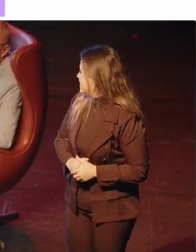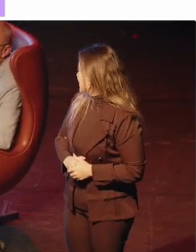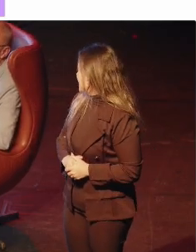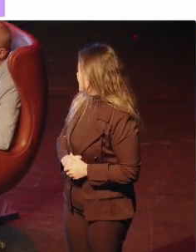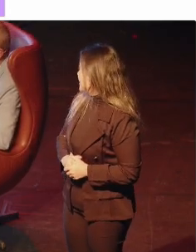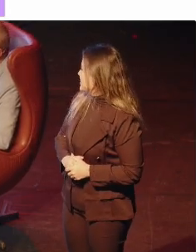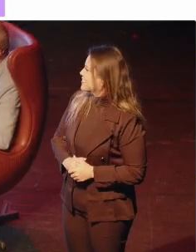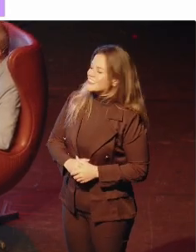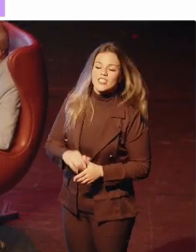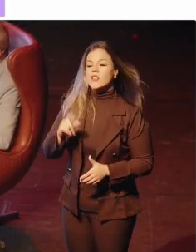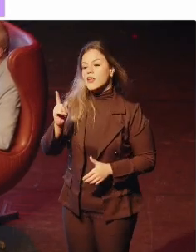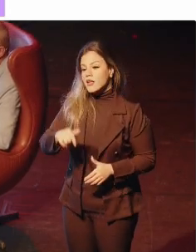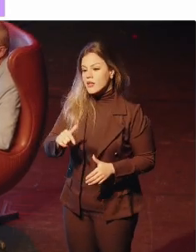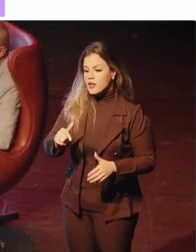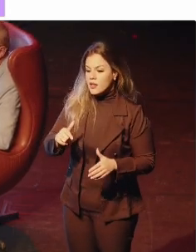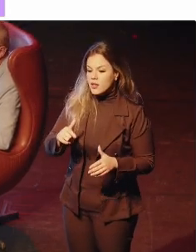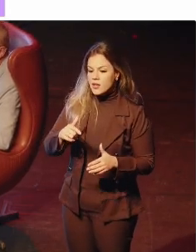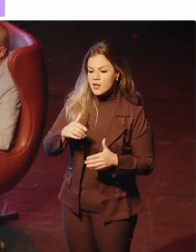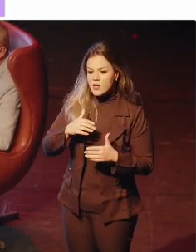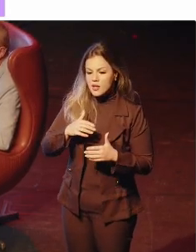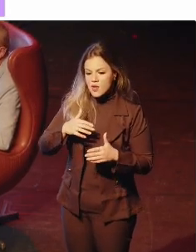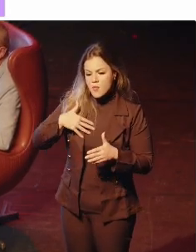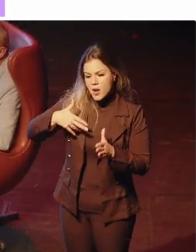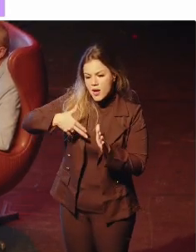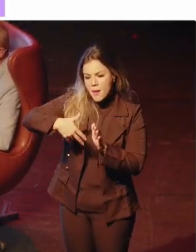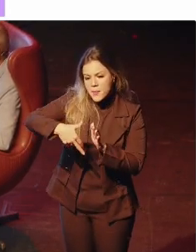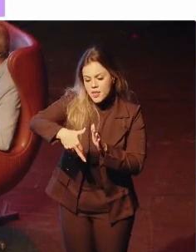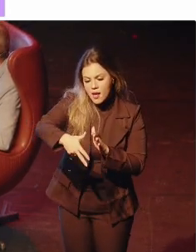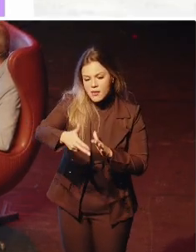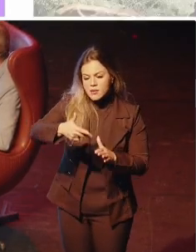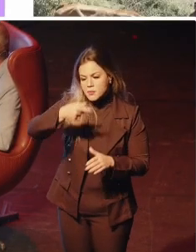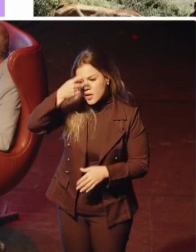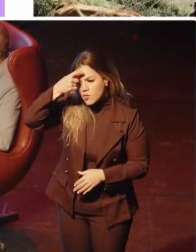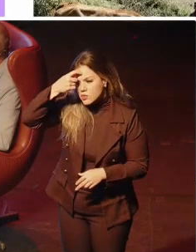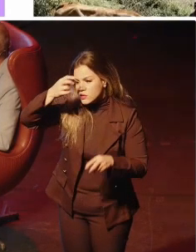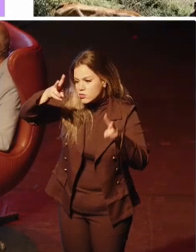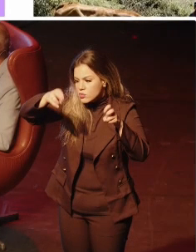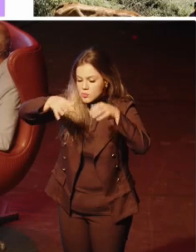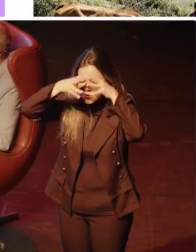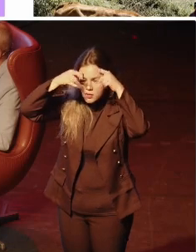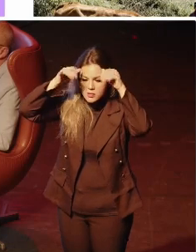é uma caminhada para Santiago de Compostela, que é muito legal.